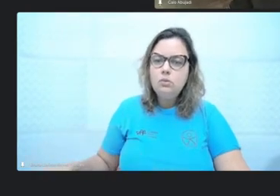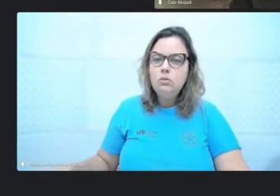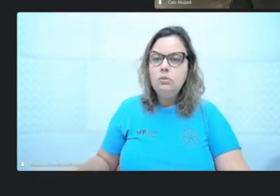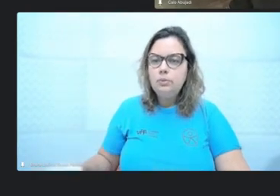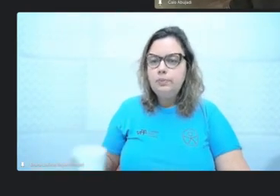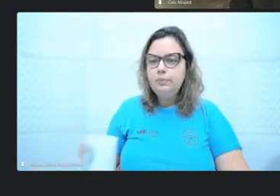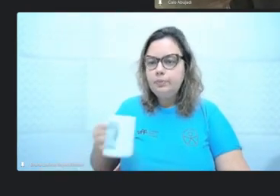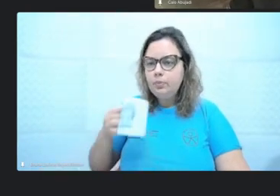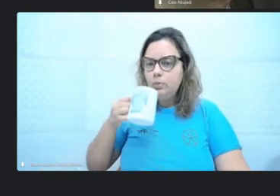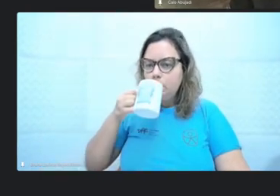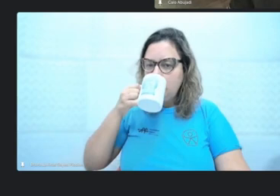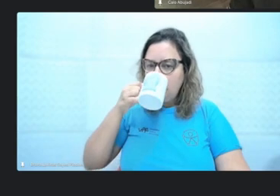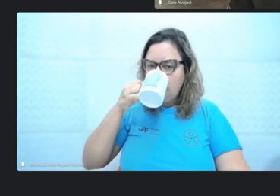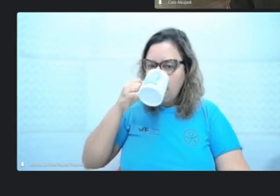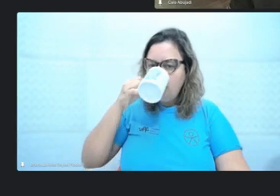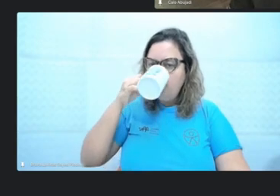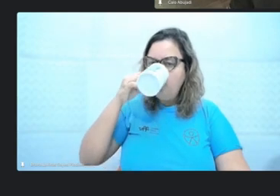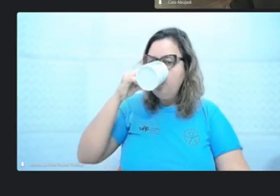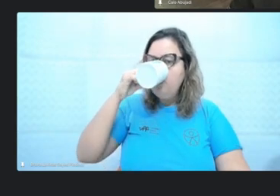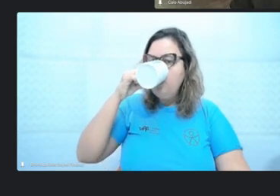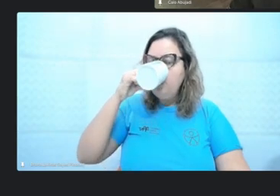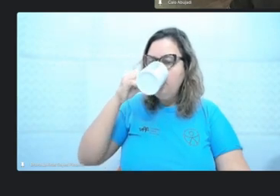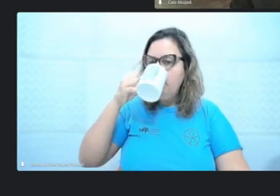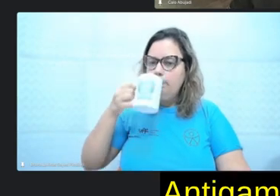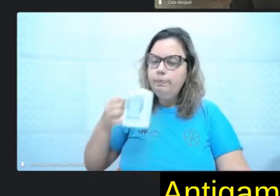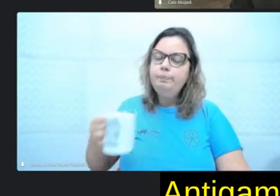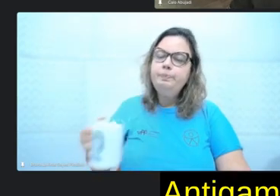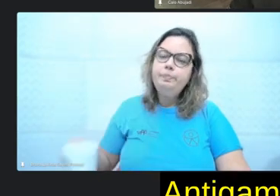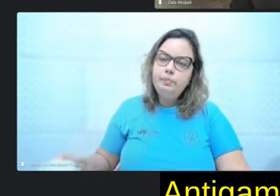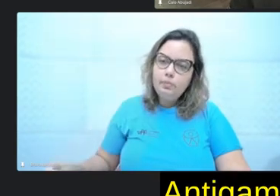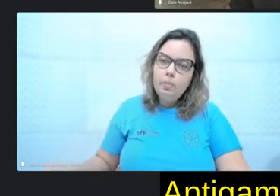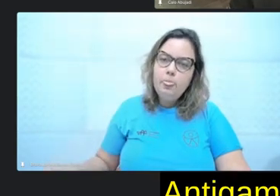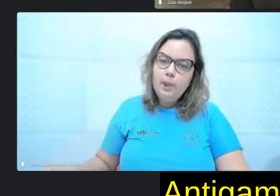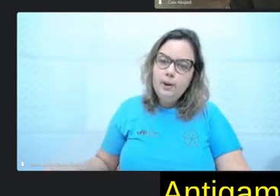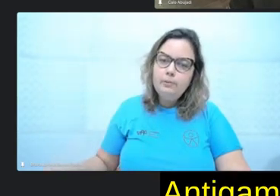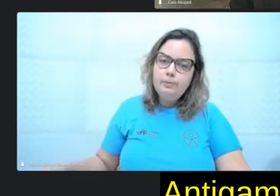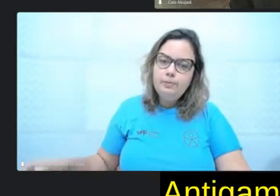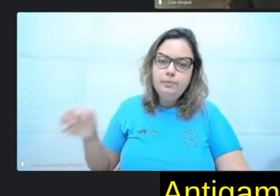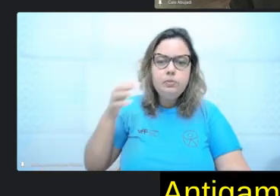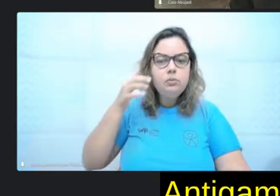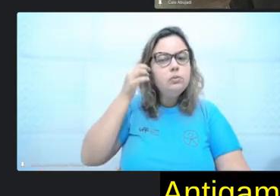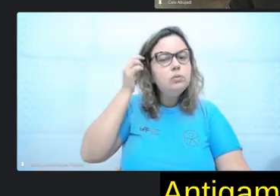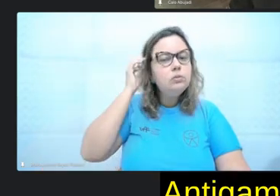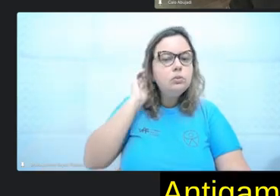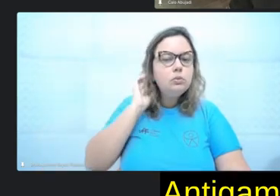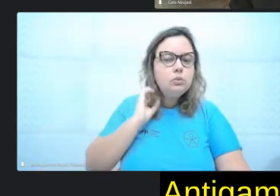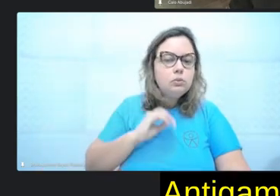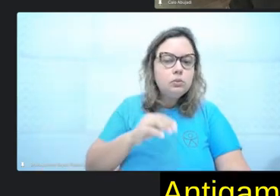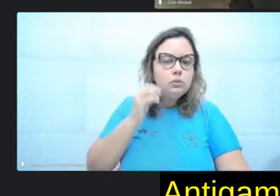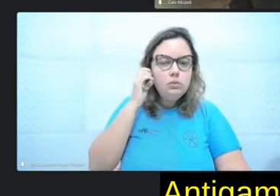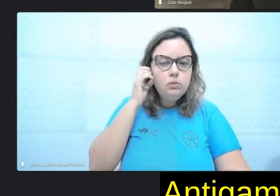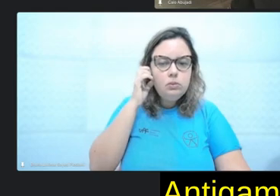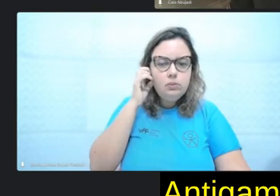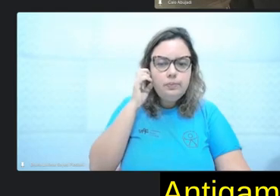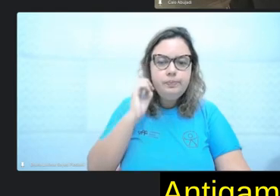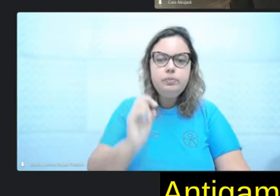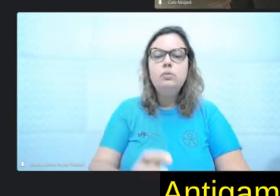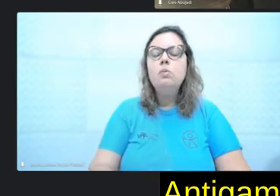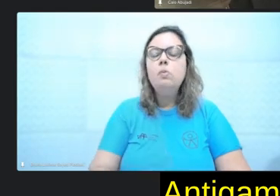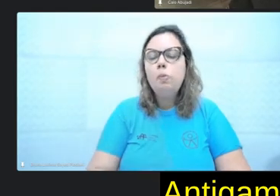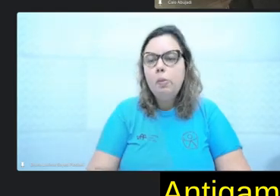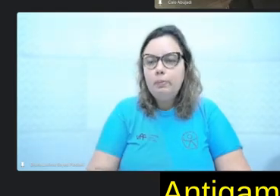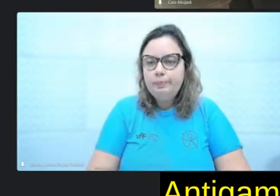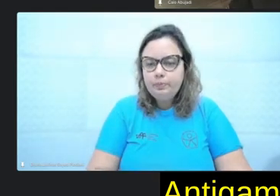você aumenta a quantidade de pessoas diagnosticadas. Então, antigamente a gente tinha um número muito restrito, era